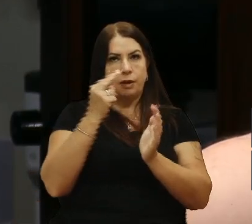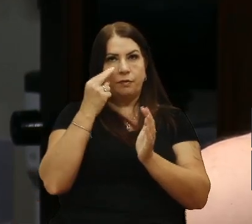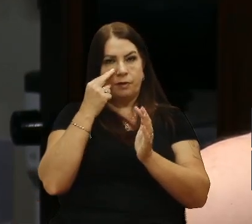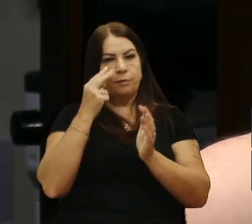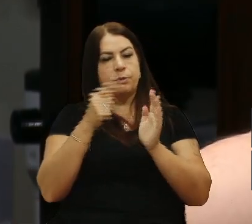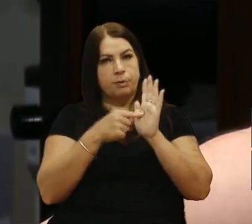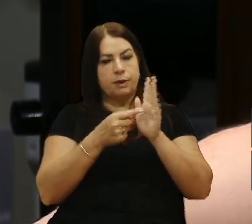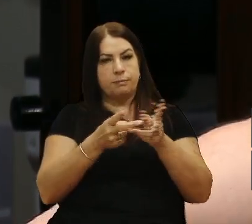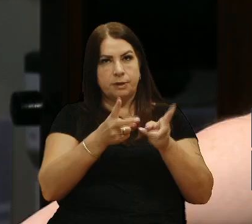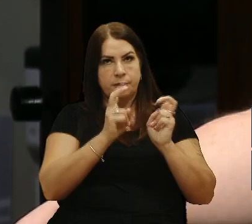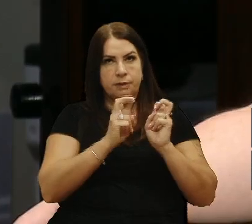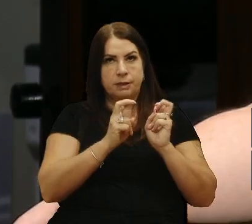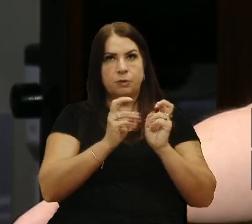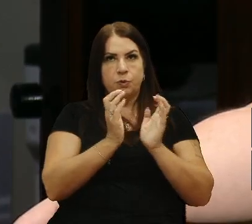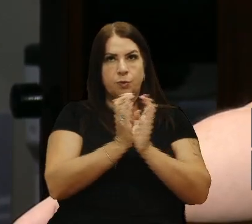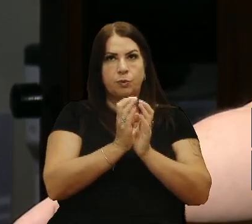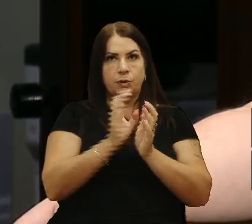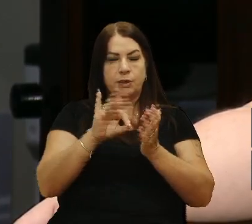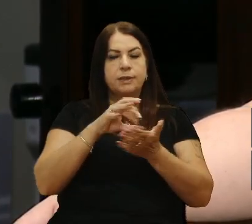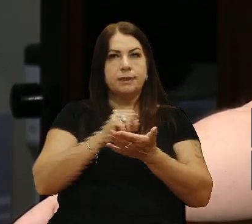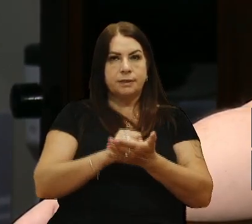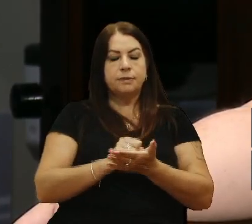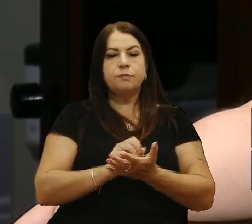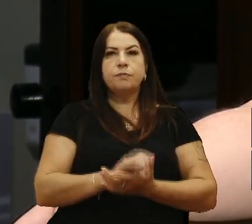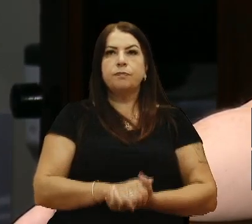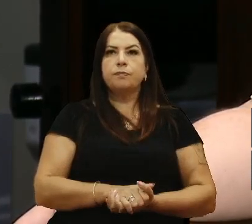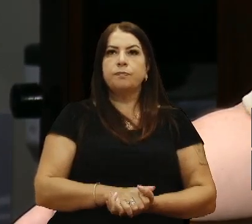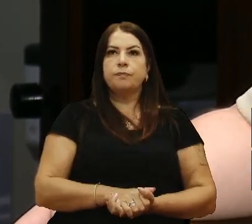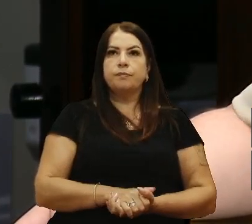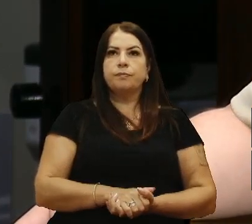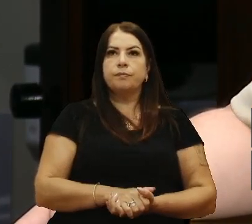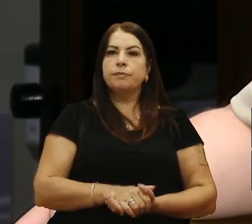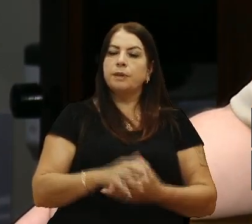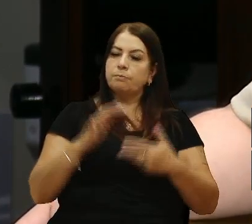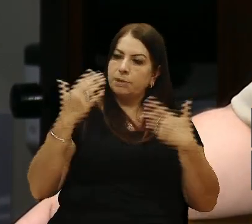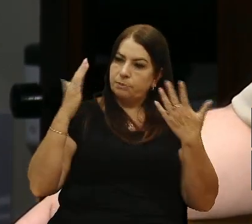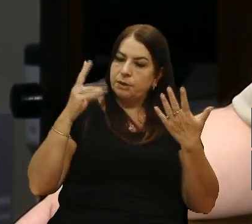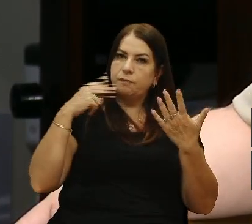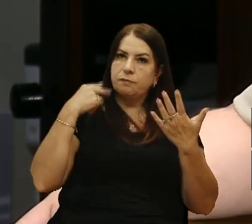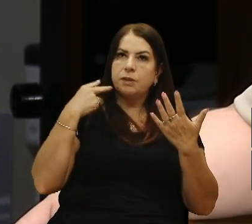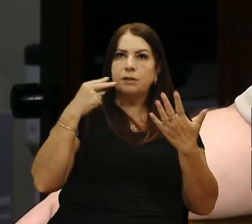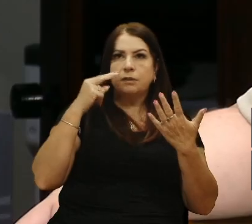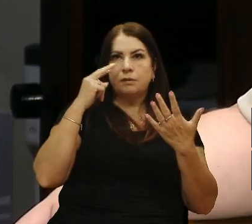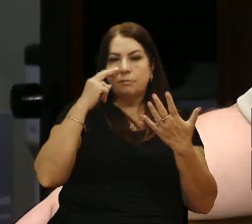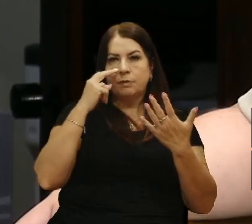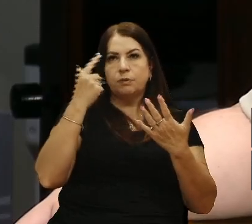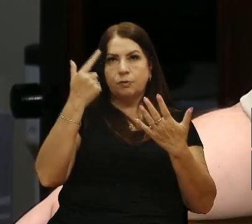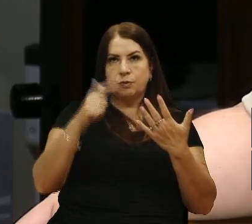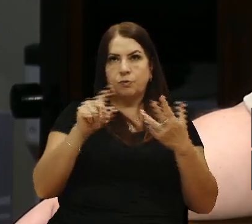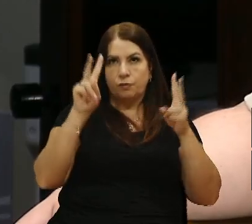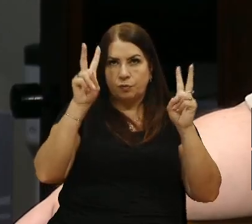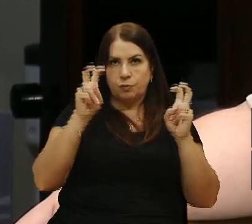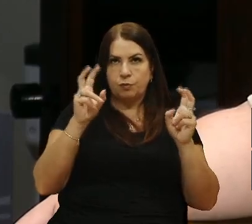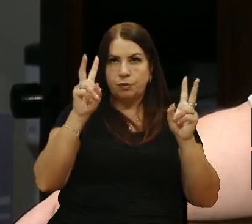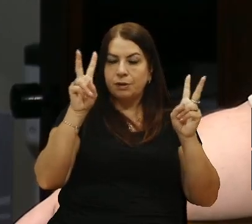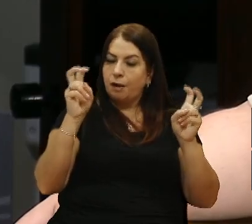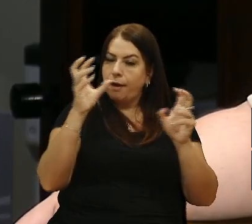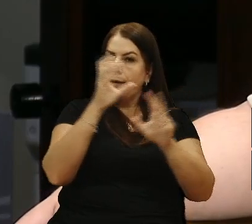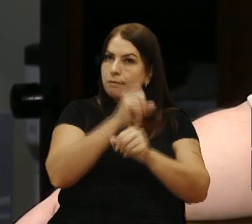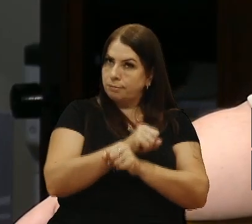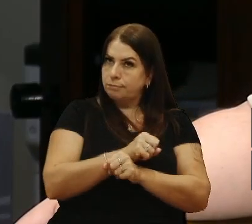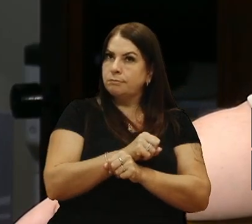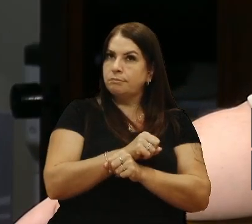as suas percepções, colegas que ainda estão inscritos. Lhe parabenizar, vereadora Andressa Malm, porque mais uma vez o assunto da causa animal, que